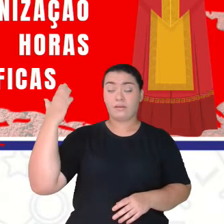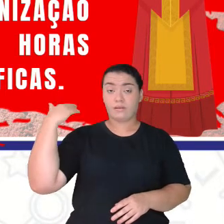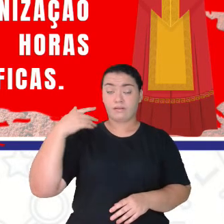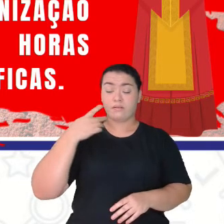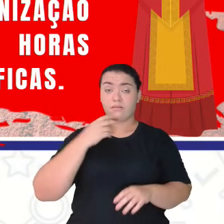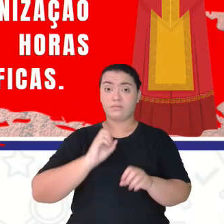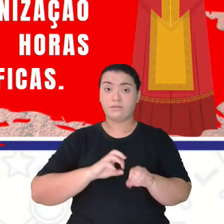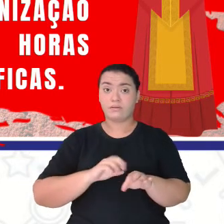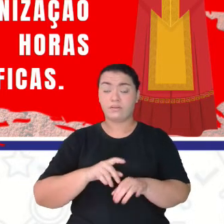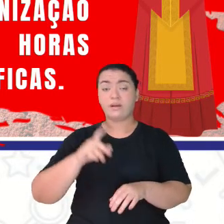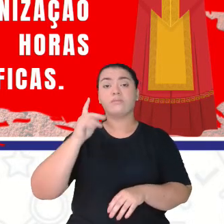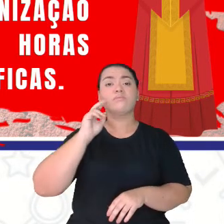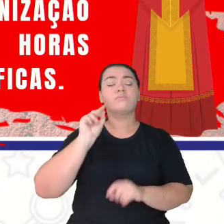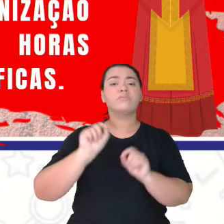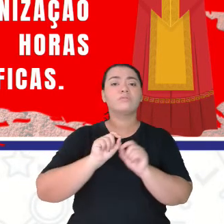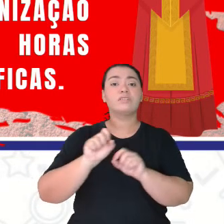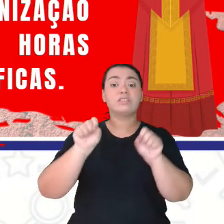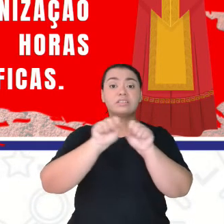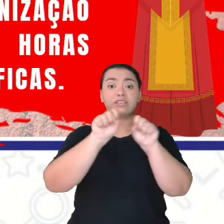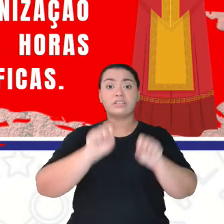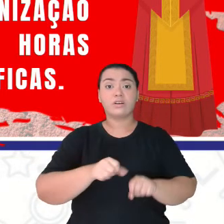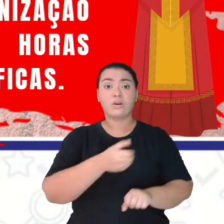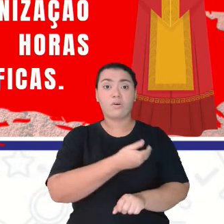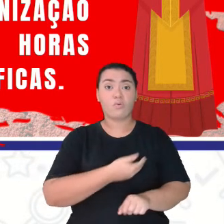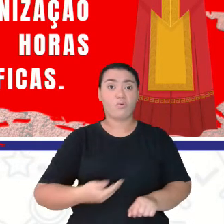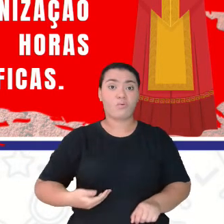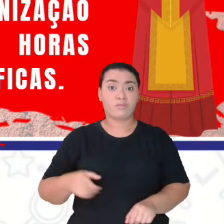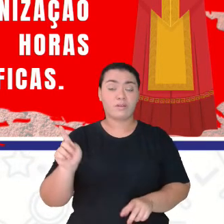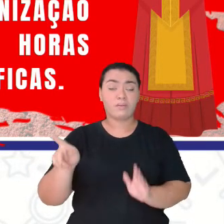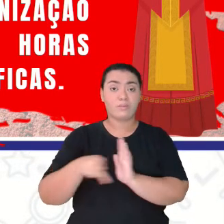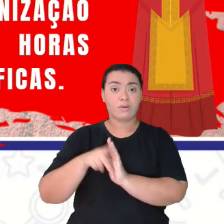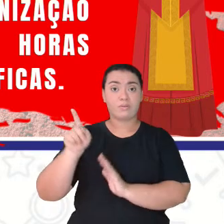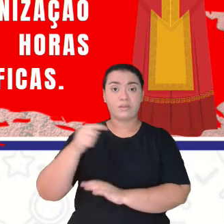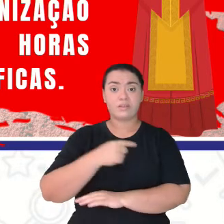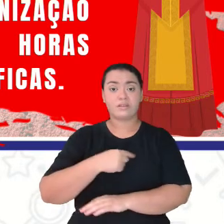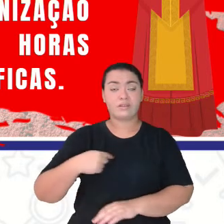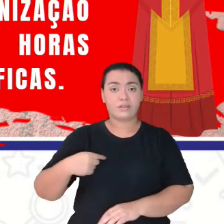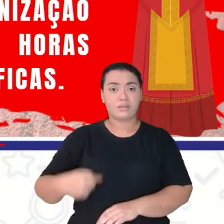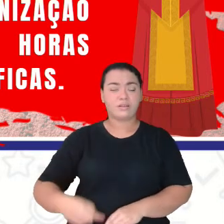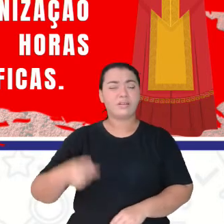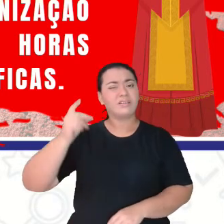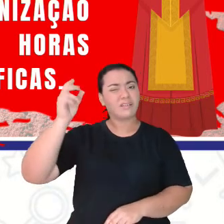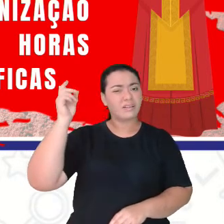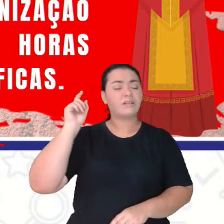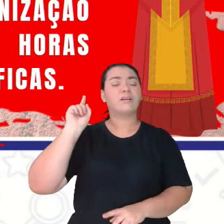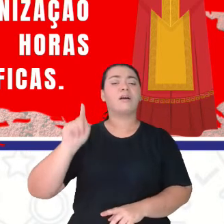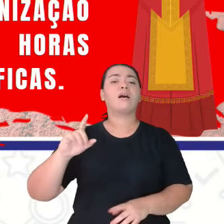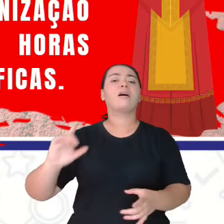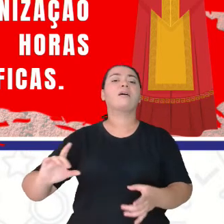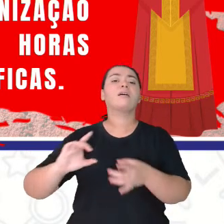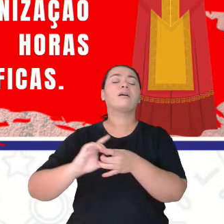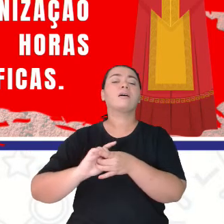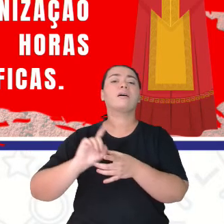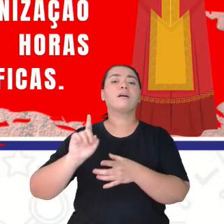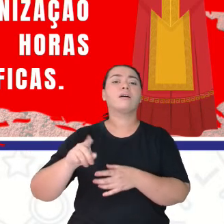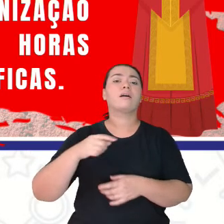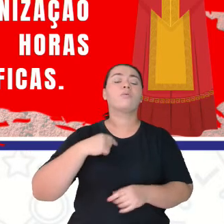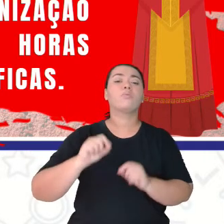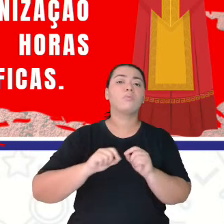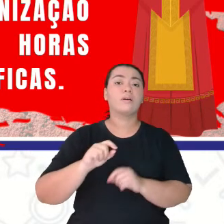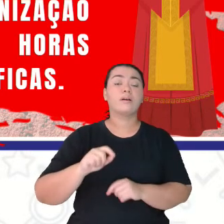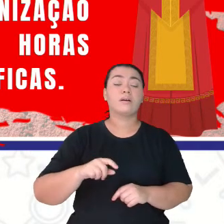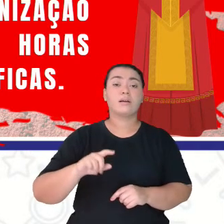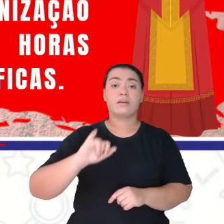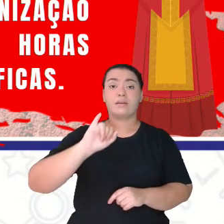passada, que o sistema de governo na China ele estava associado, né, à figura do